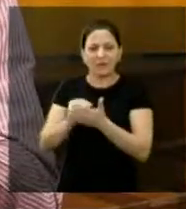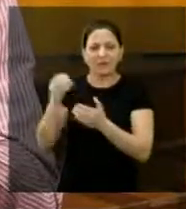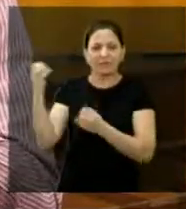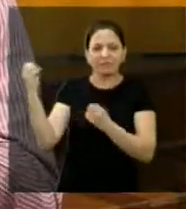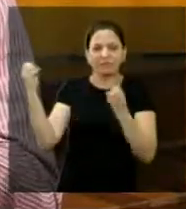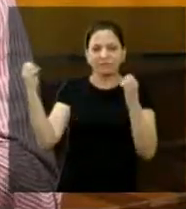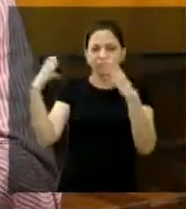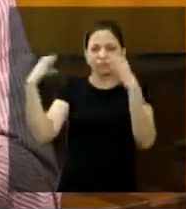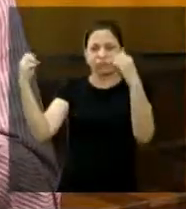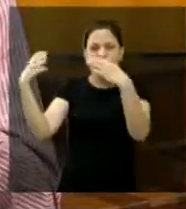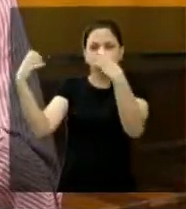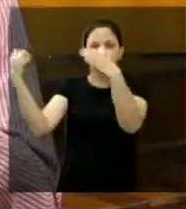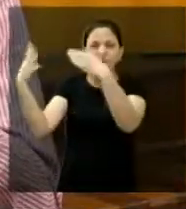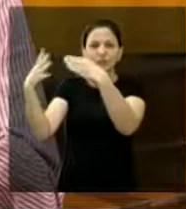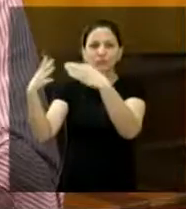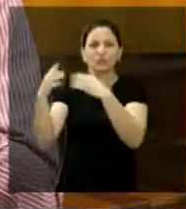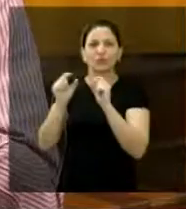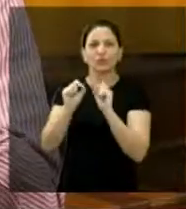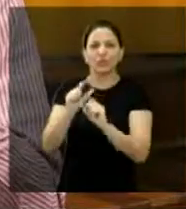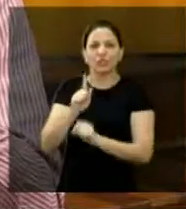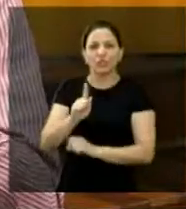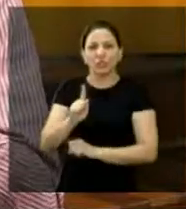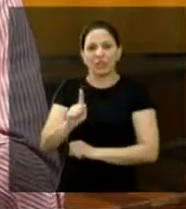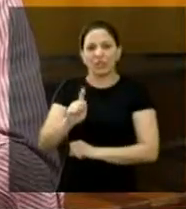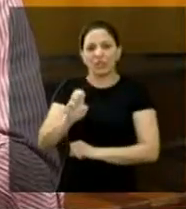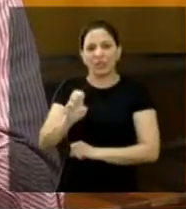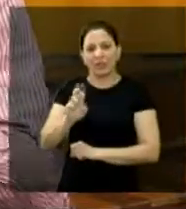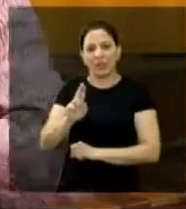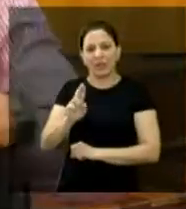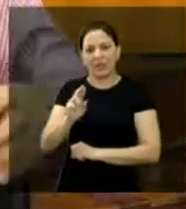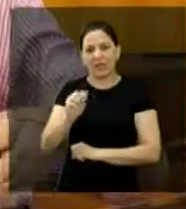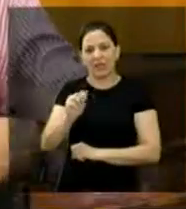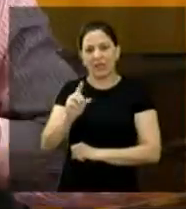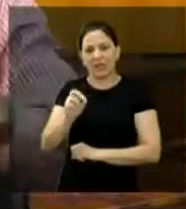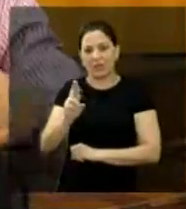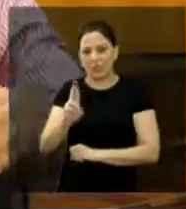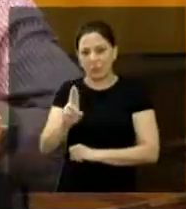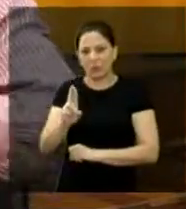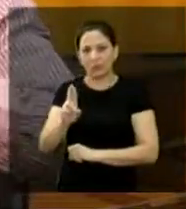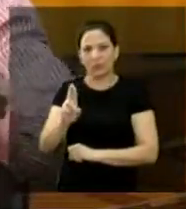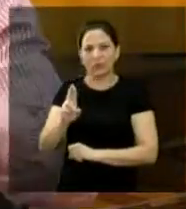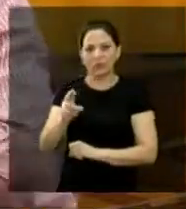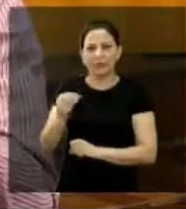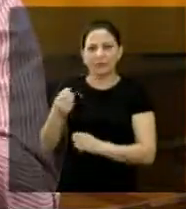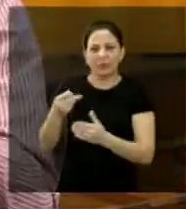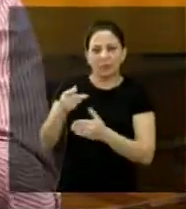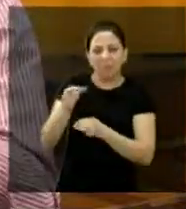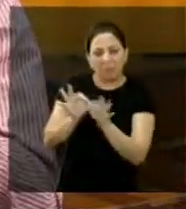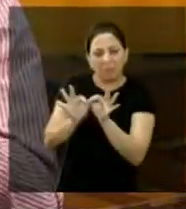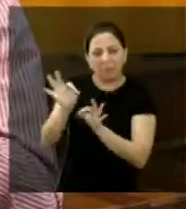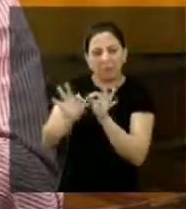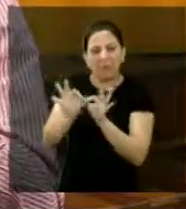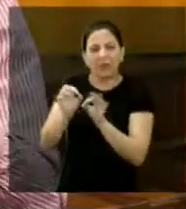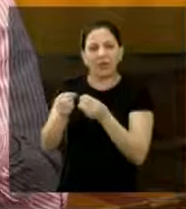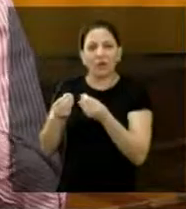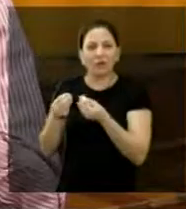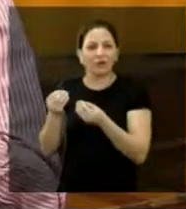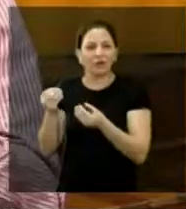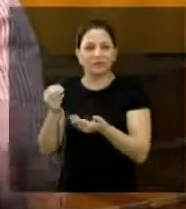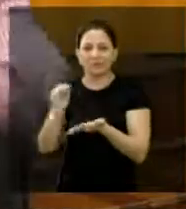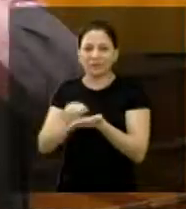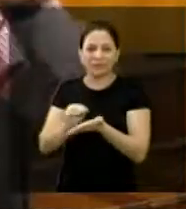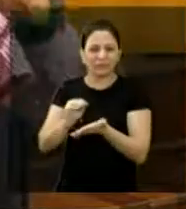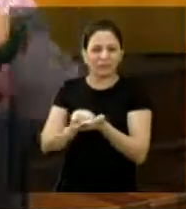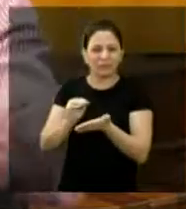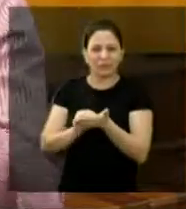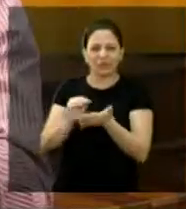estádio, que os geradores utilizados pela prefeitura para alimentar banheiro, aquela coisa toda, a iluminação do estádio,